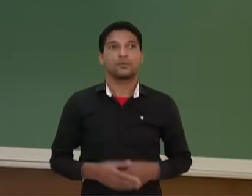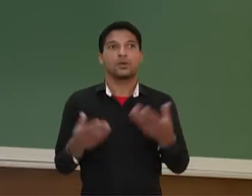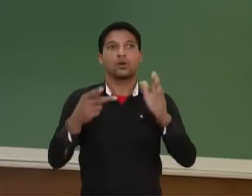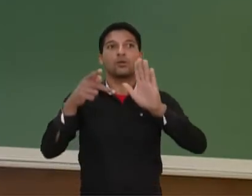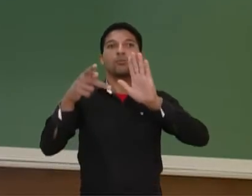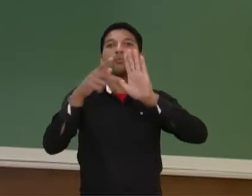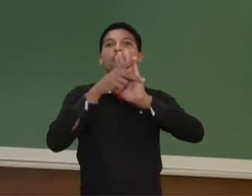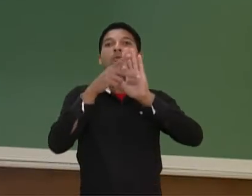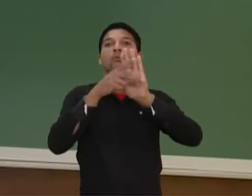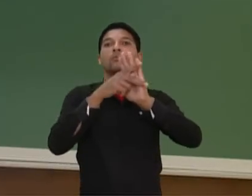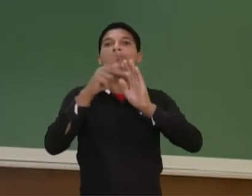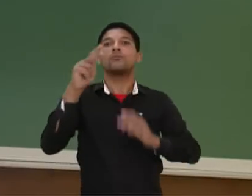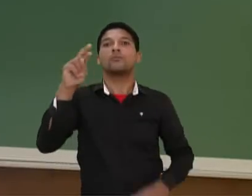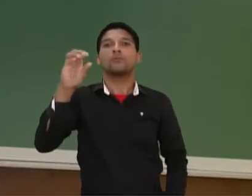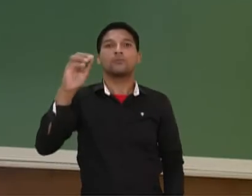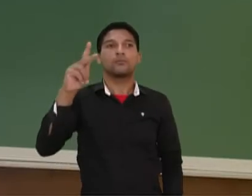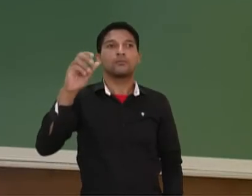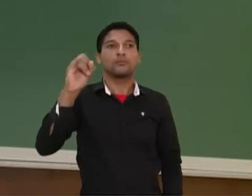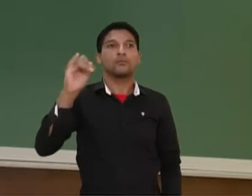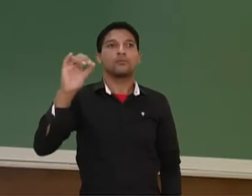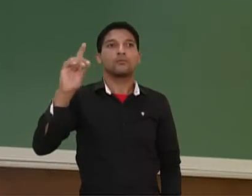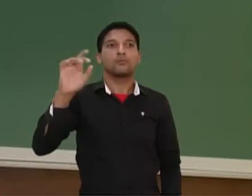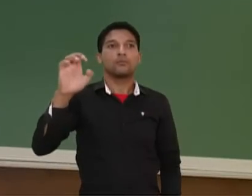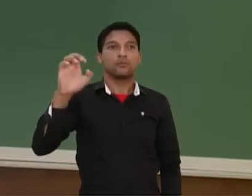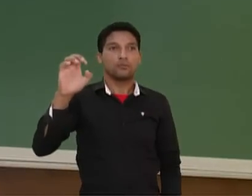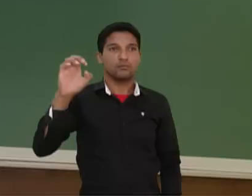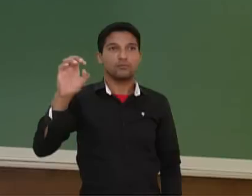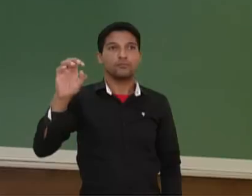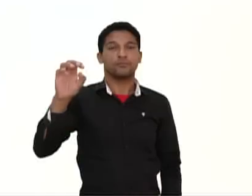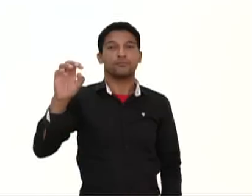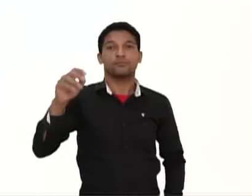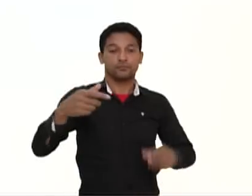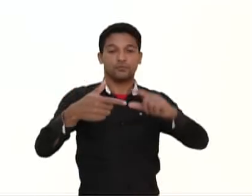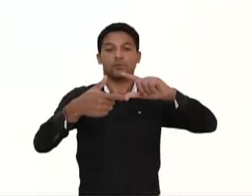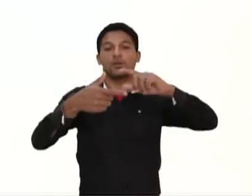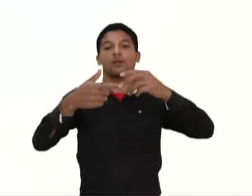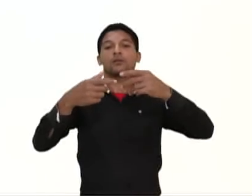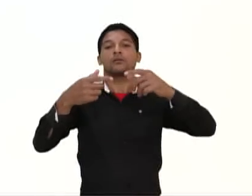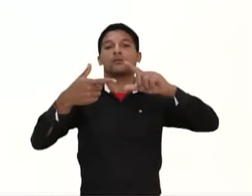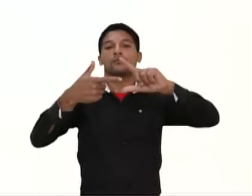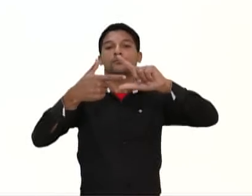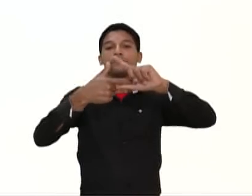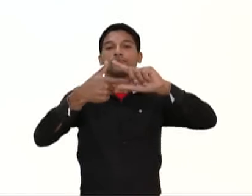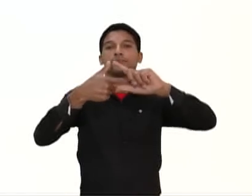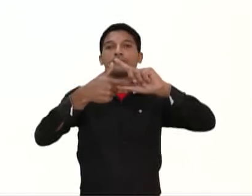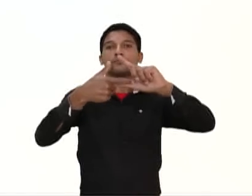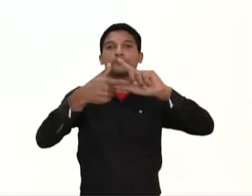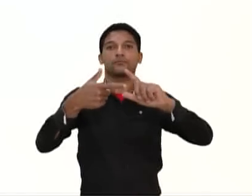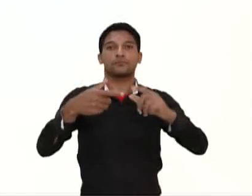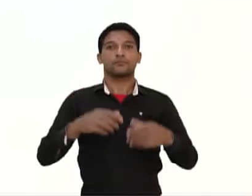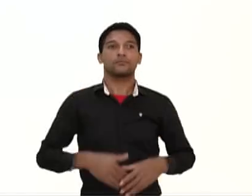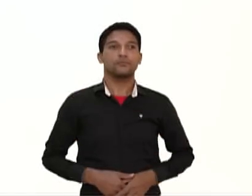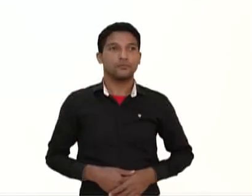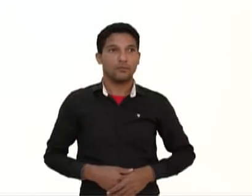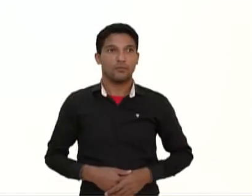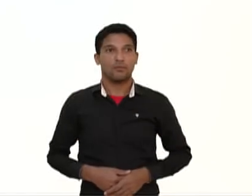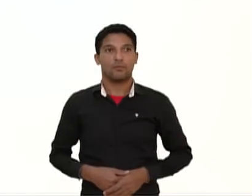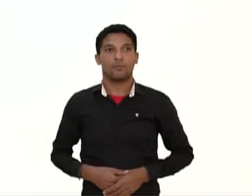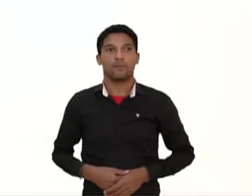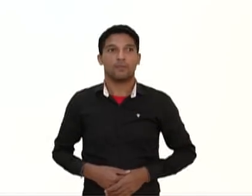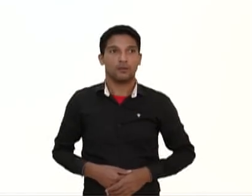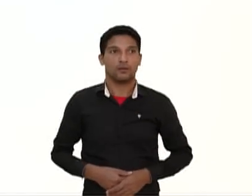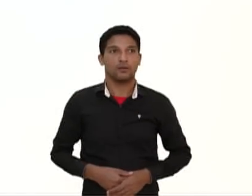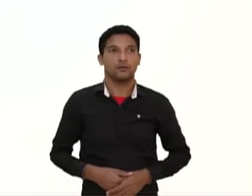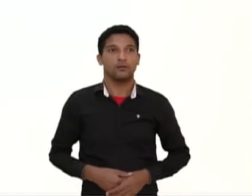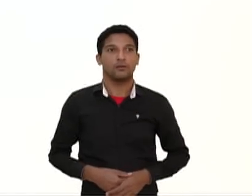Propriedades dos trapézios. Propriedade 1. Em um trapézio isósceles, os ângulos formados com as bases são congruentes.